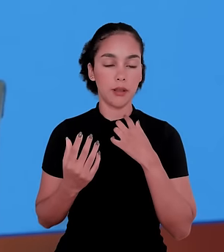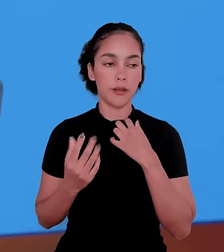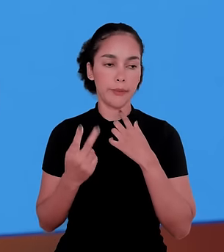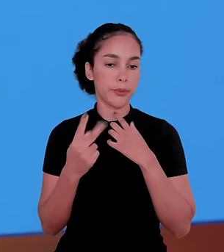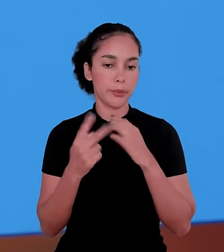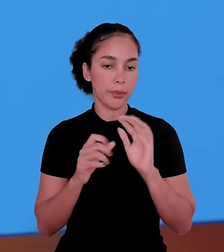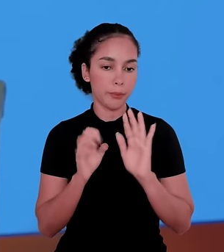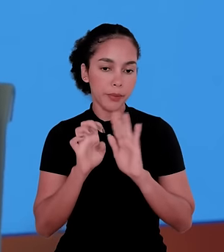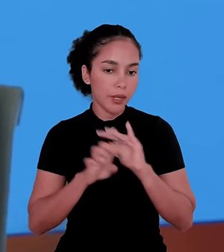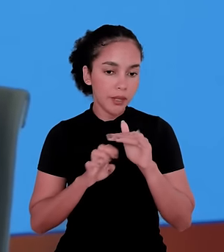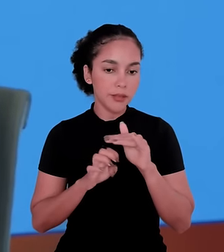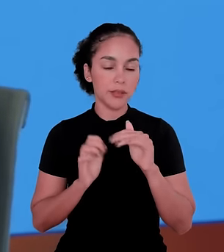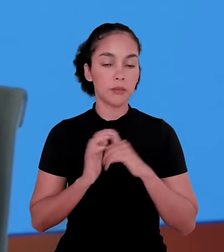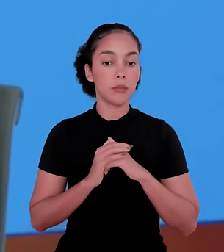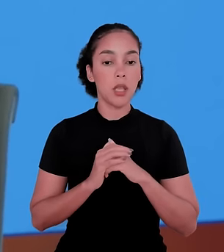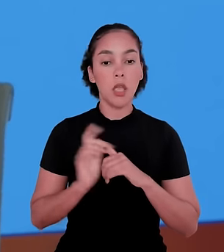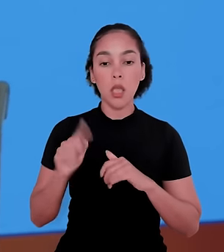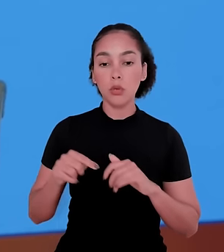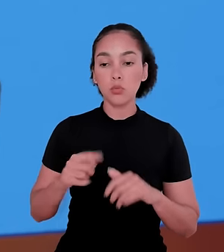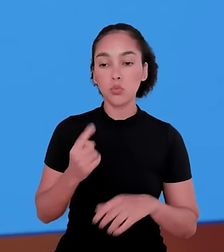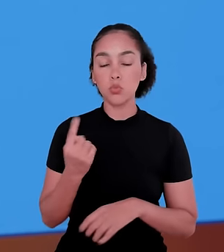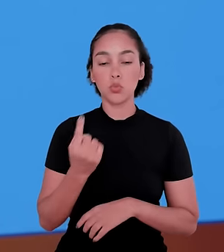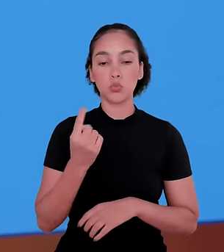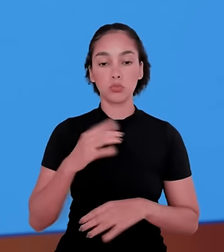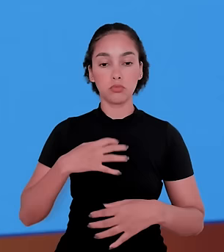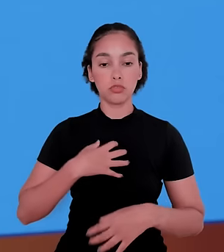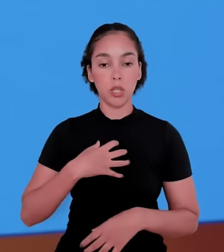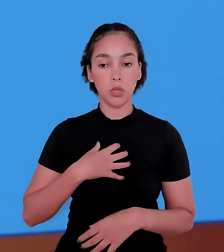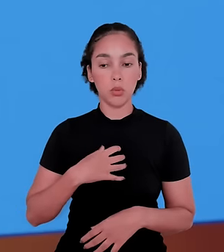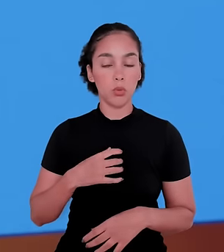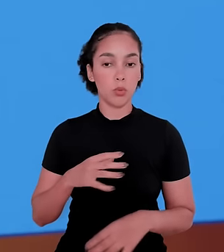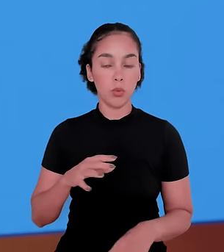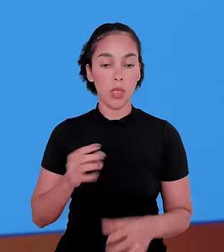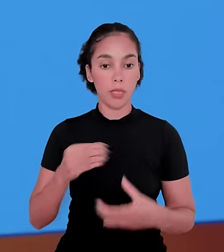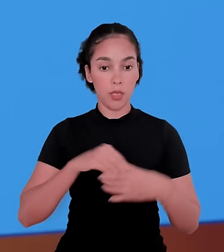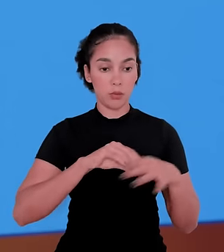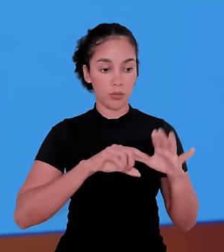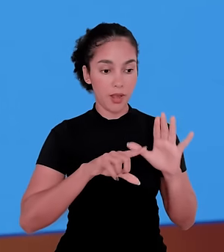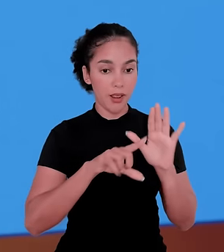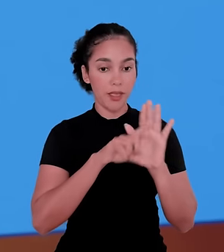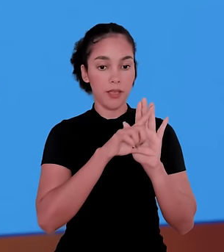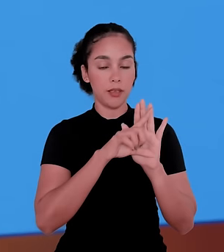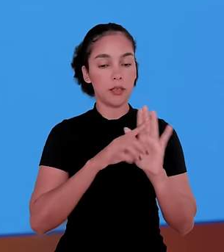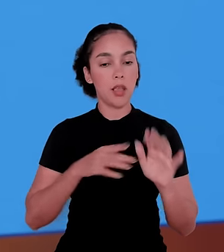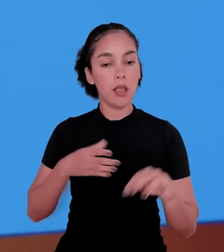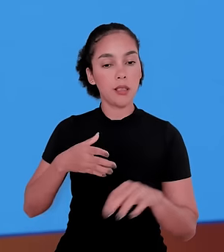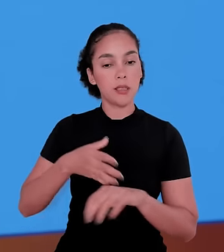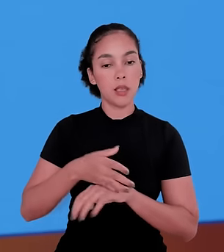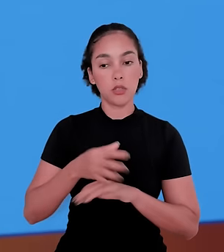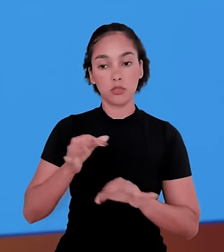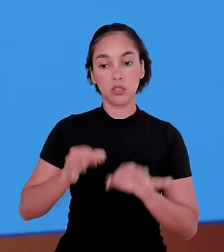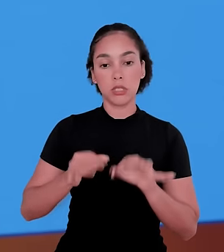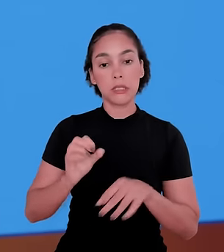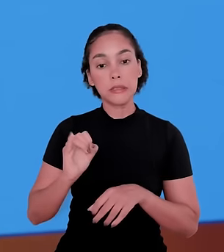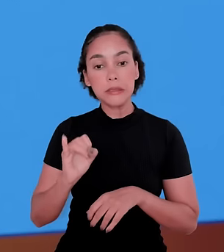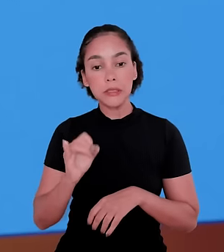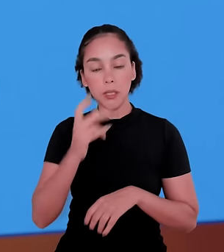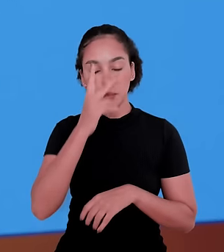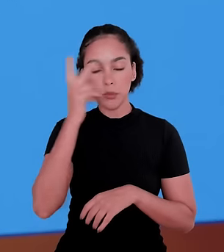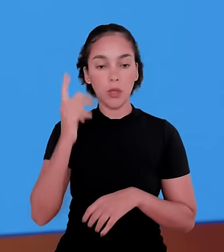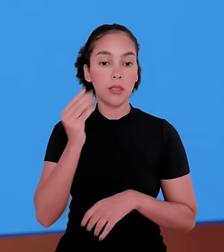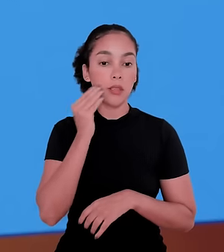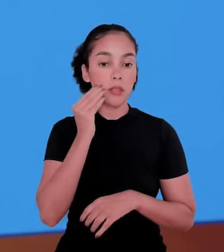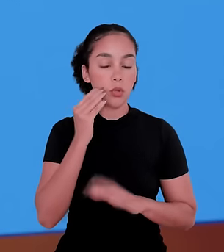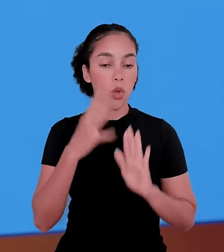né e é Ele é o único meio que você vai ter legal de eh entrar na justiça se alguém tiver tentando te